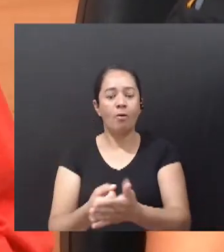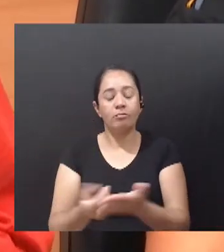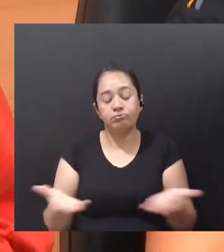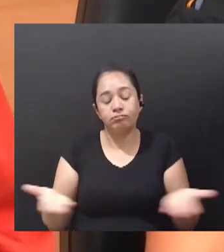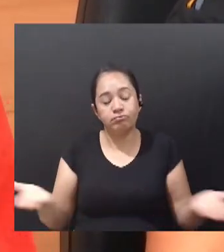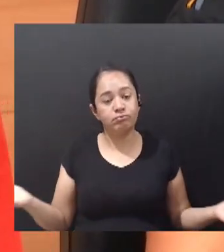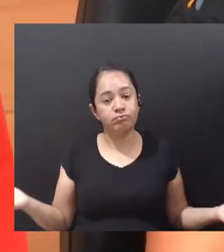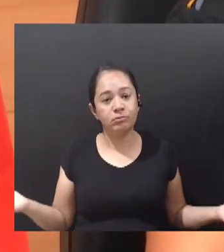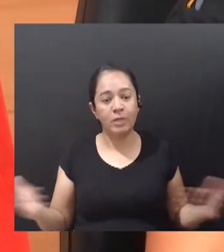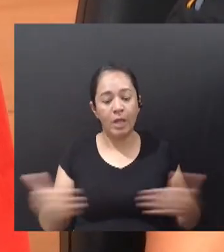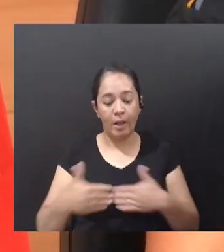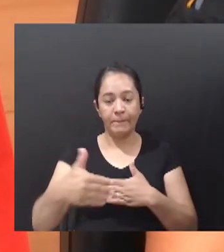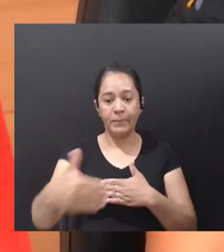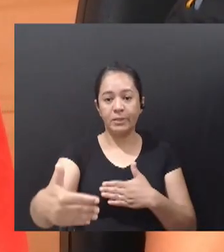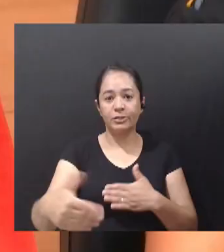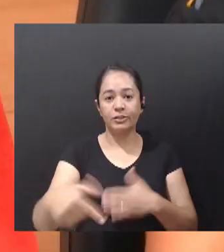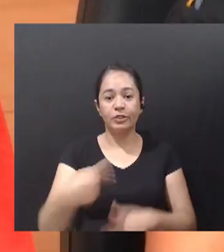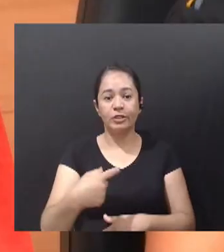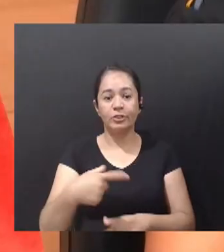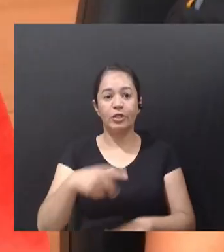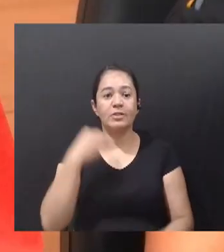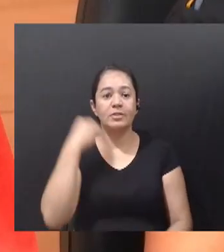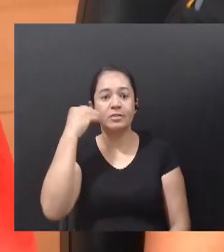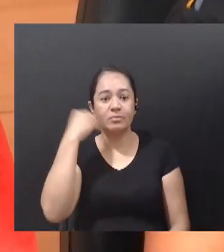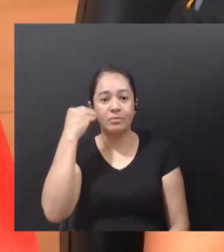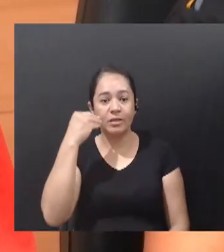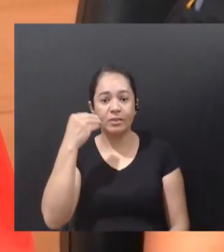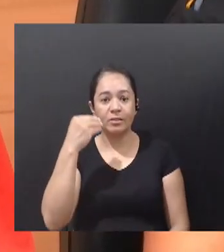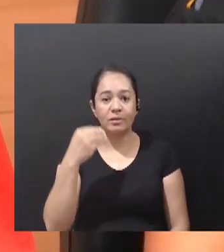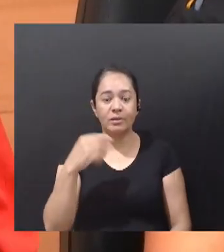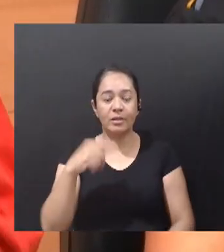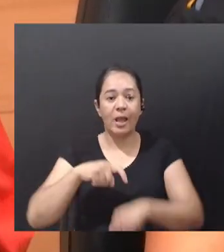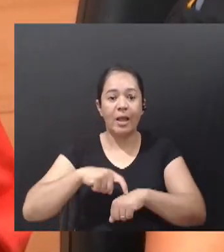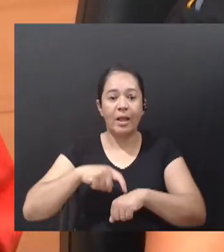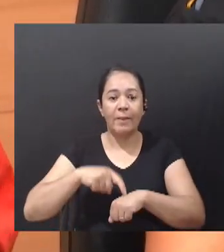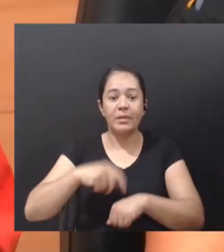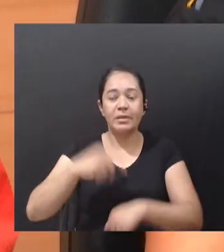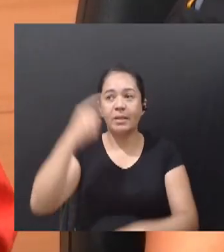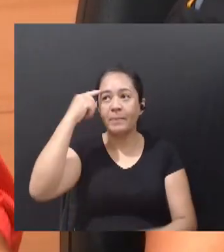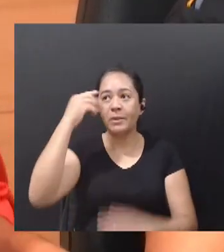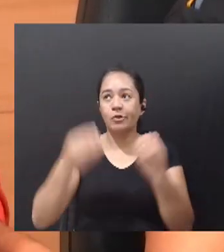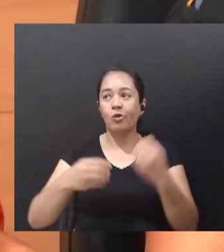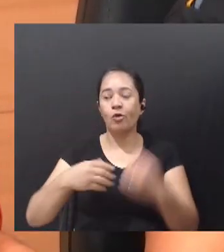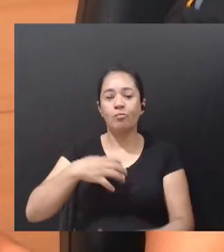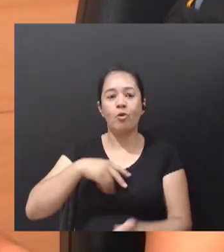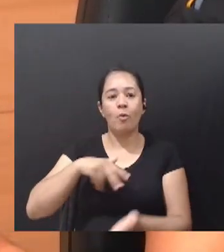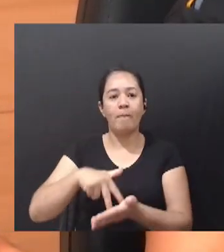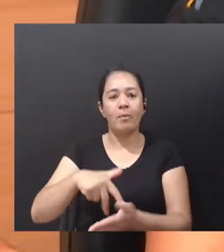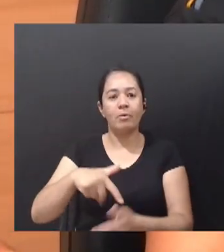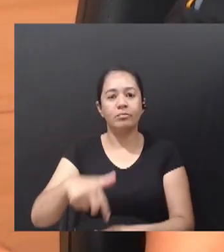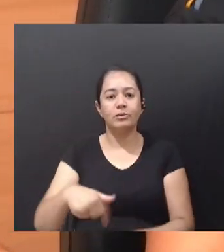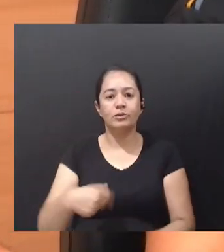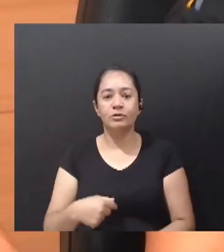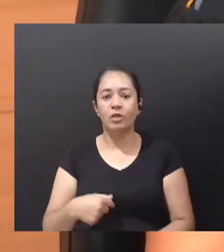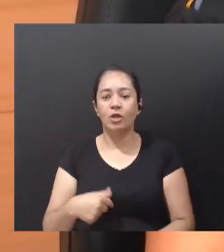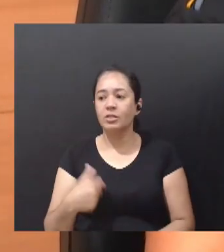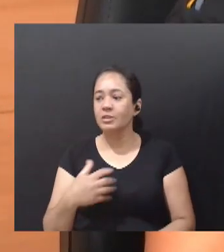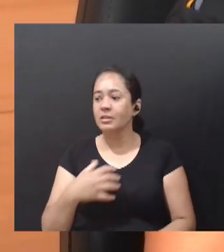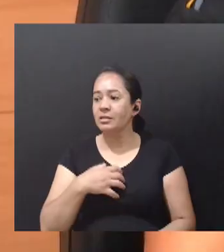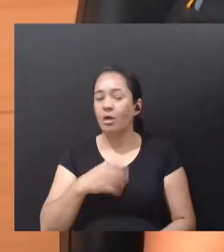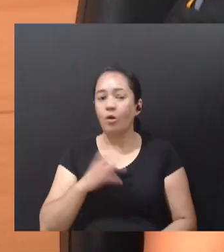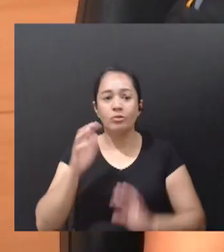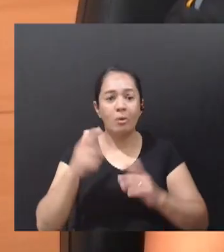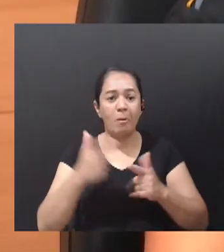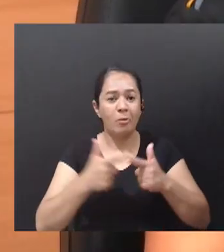partir das nossas experiências. A cabeça pensa onde o pé pisa. Nossos pés pisaram em muitos problemas, em um